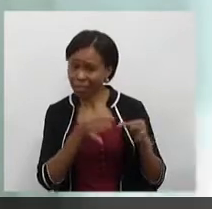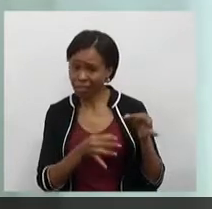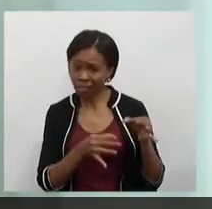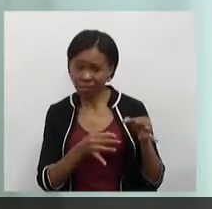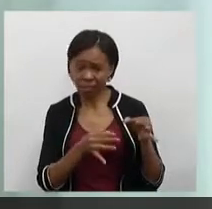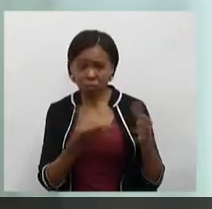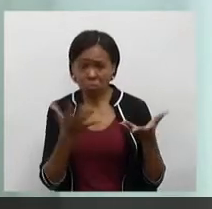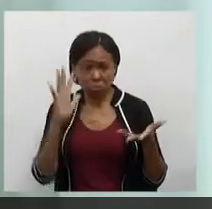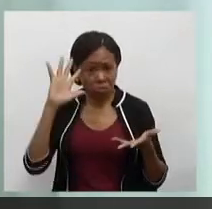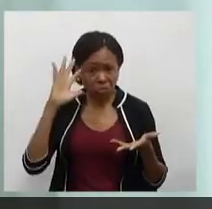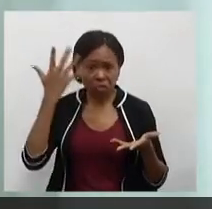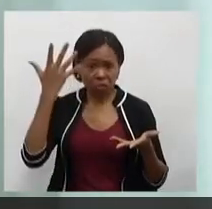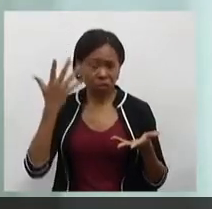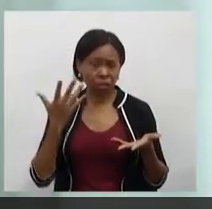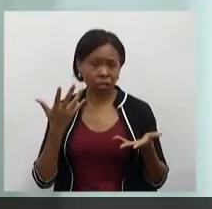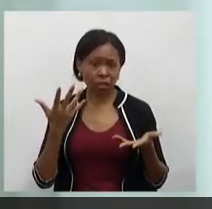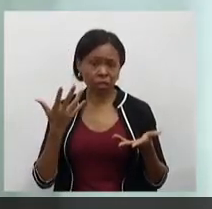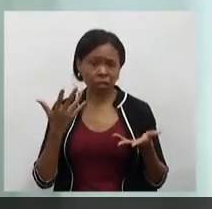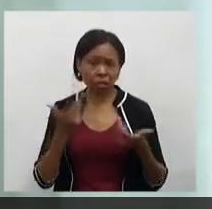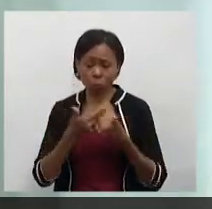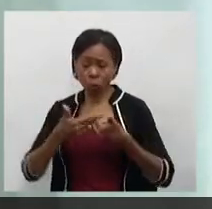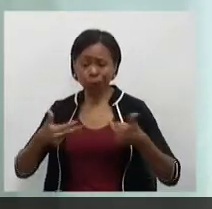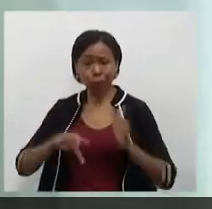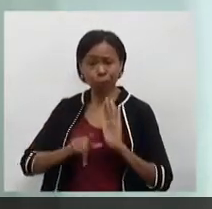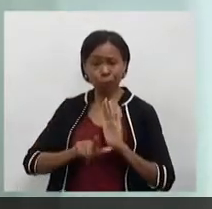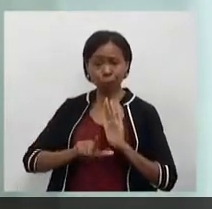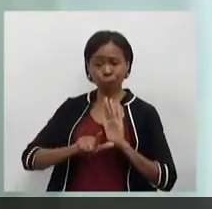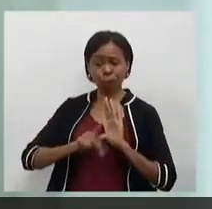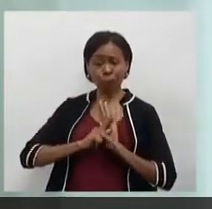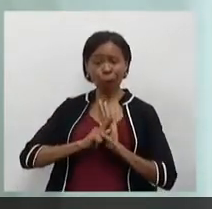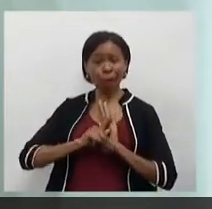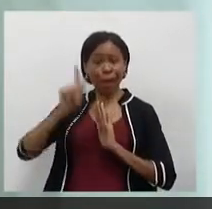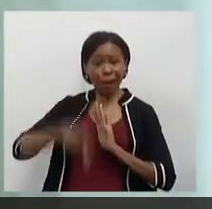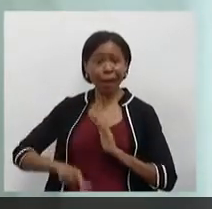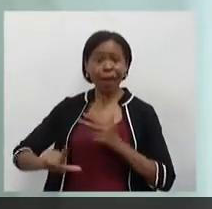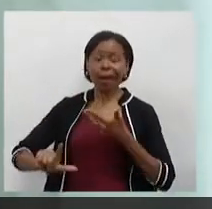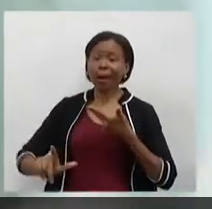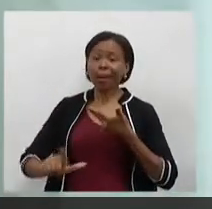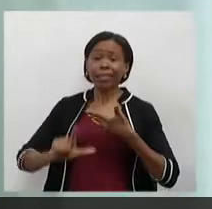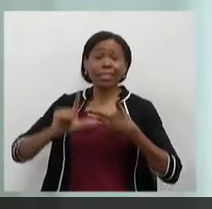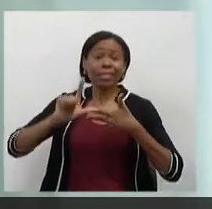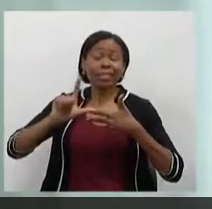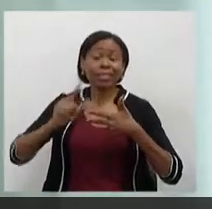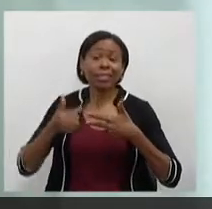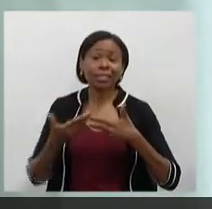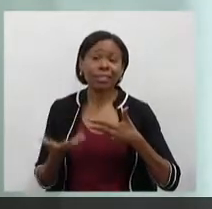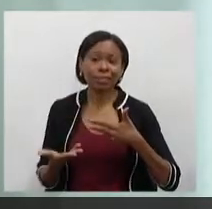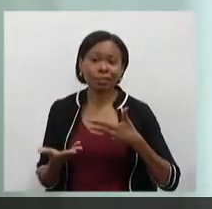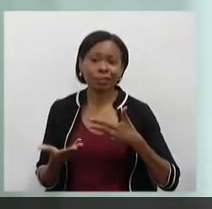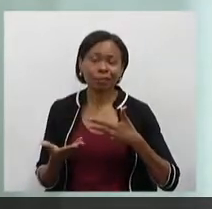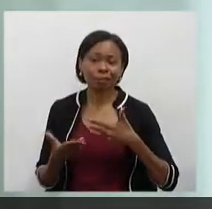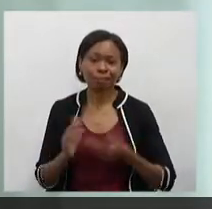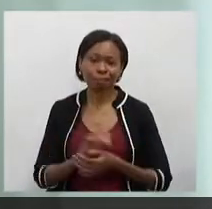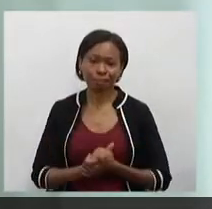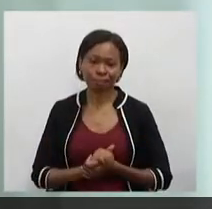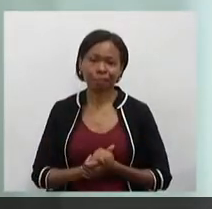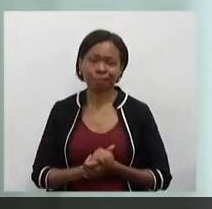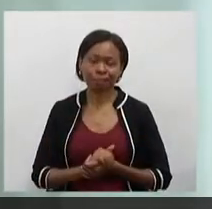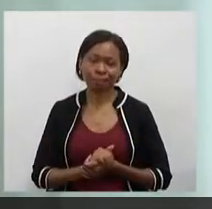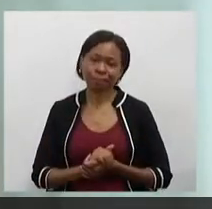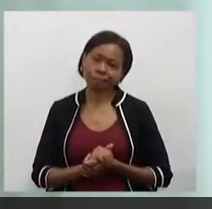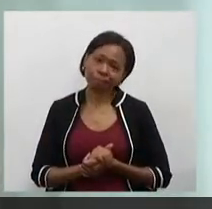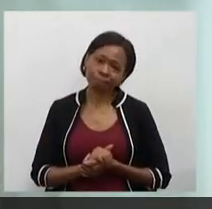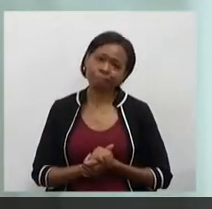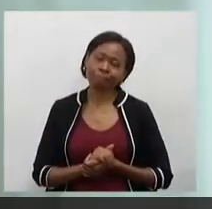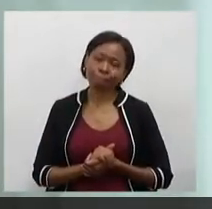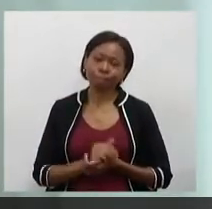decidindo pelas incongruências legislativas em função das ineficiências e ineficácia do executivo. Entende? Então, assim,